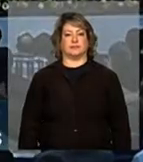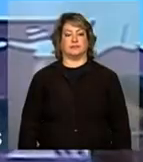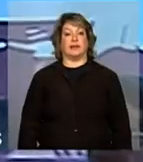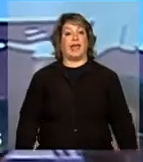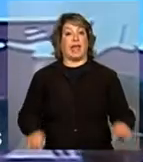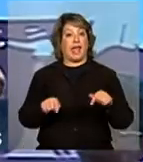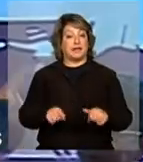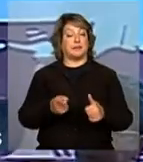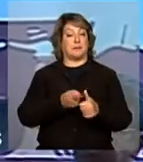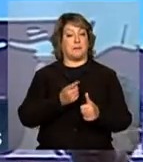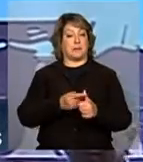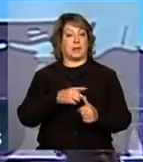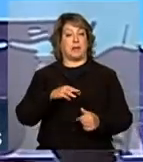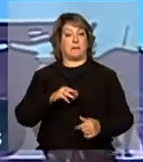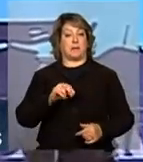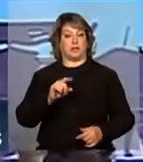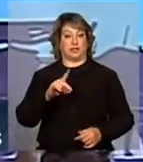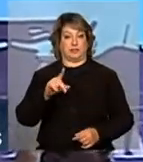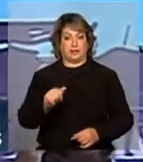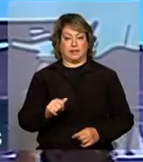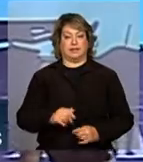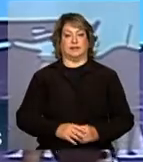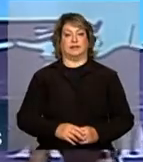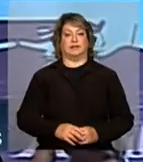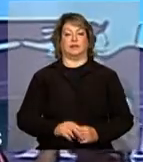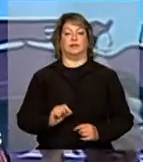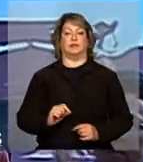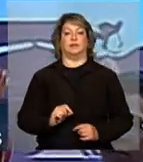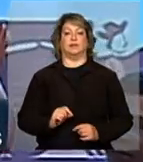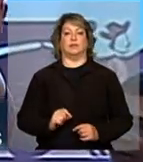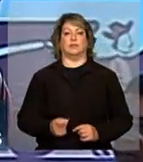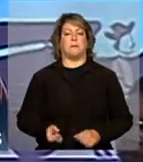Essa é a primeira medida.